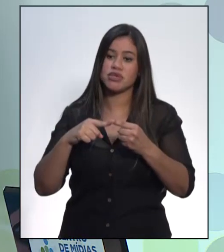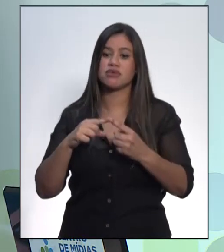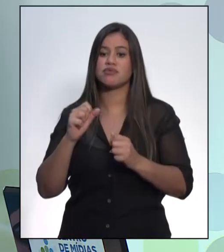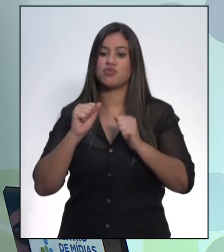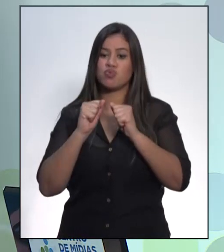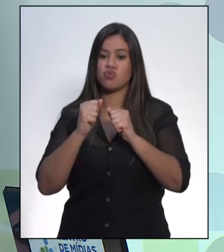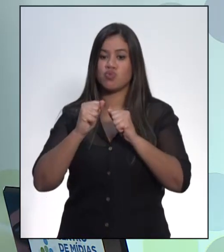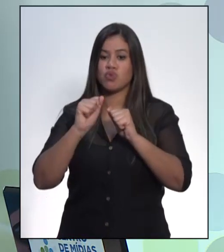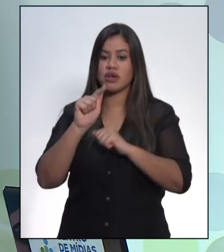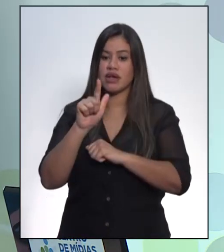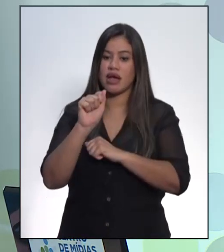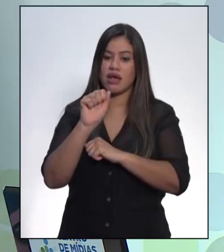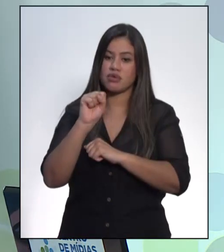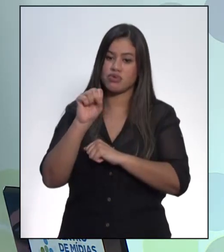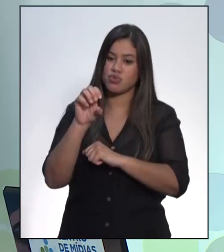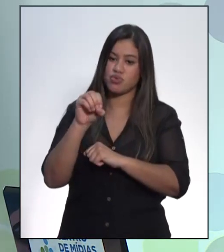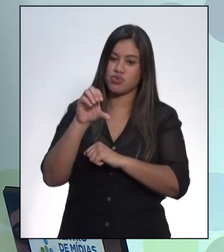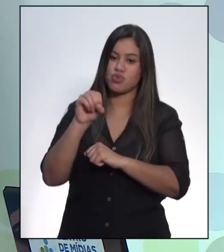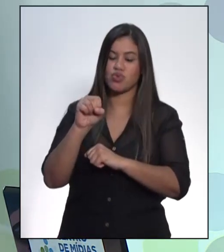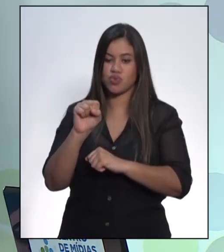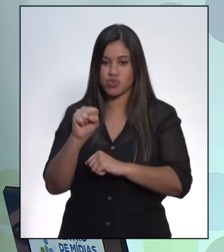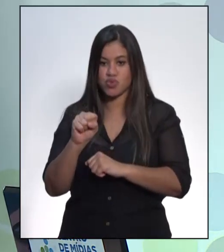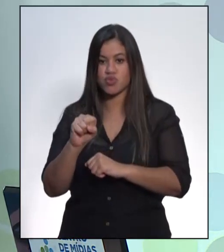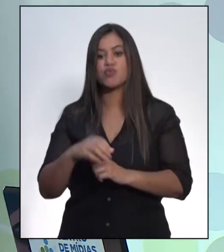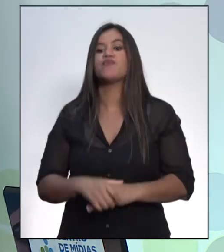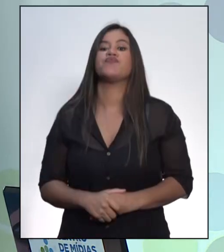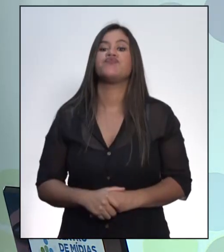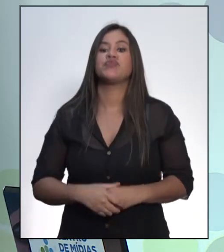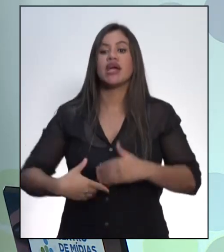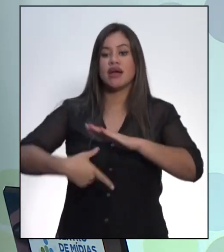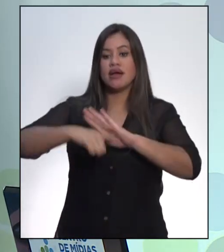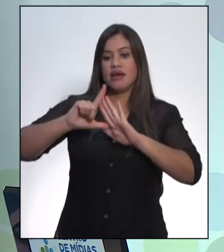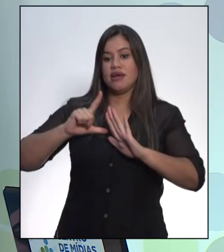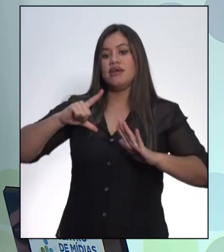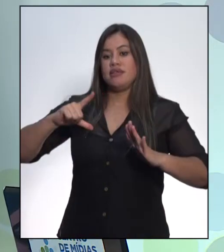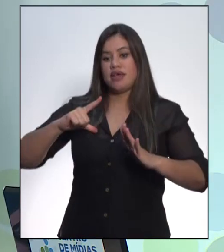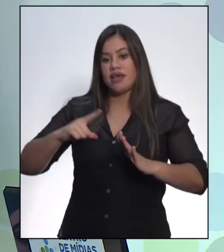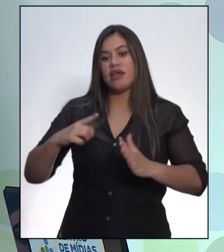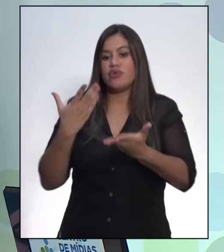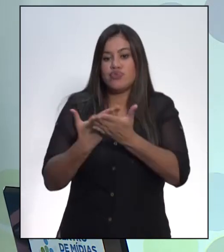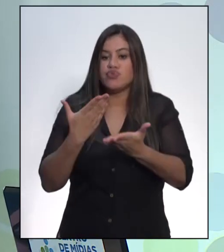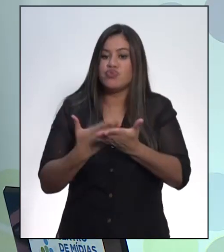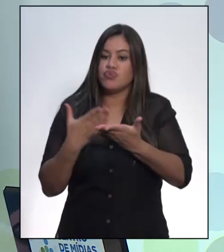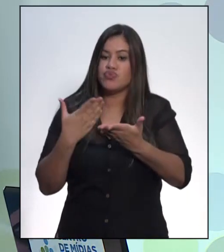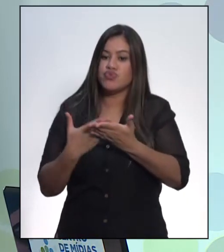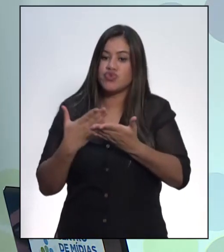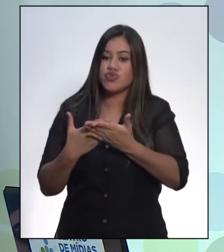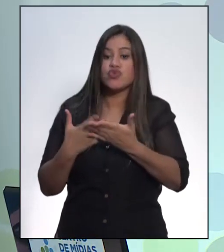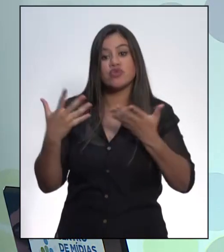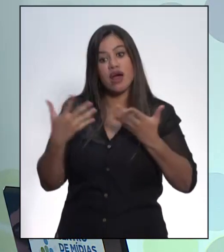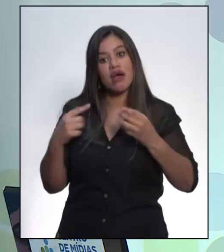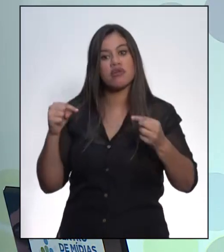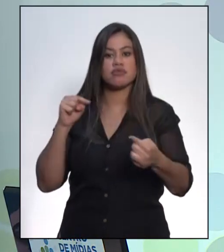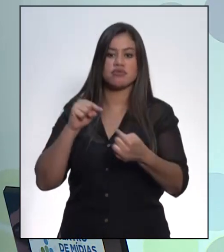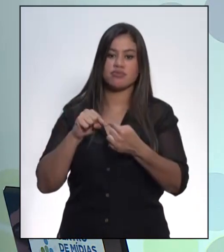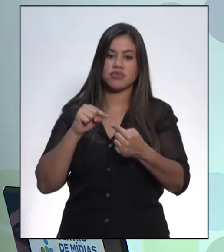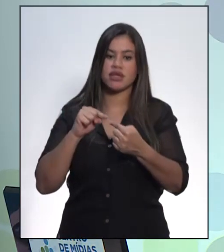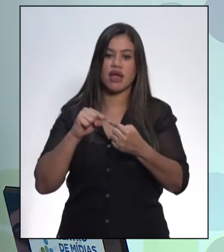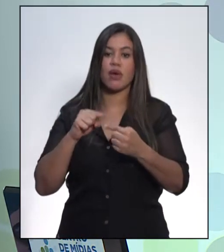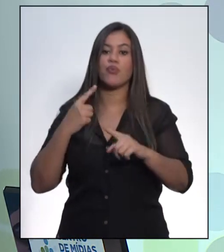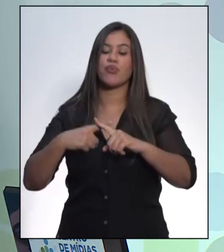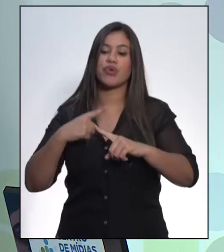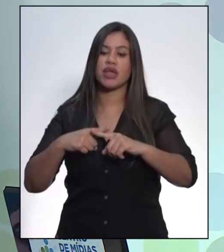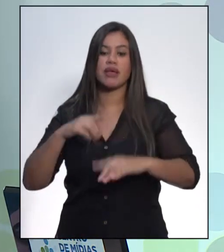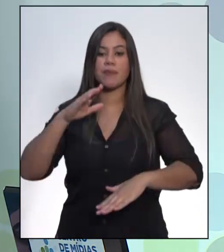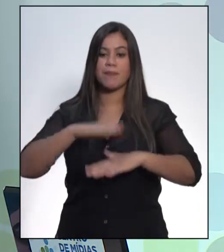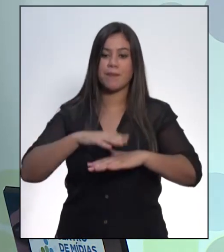vocês amaram esse momento. Então, isso daqui é muito importante nessa atividade. Porque, para eu calcular a minha constante, eu preciso que